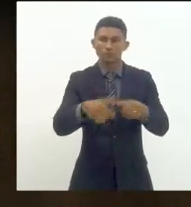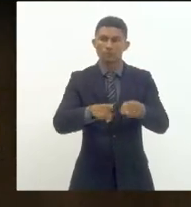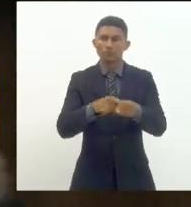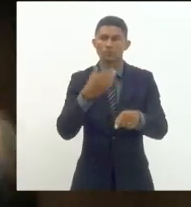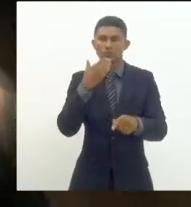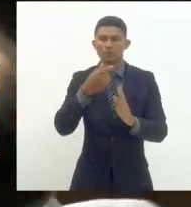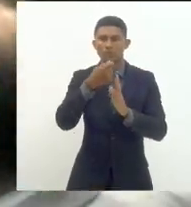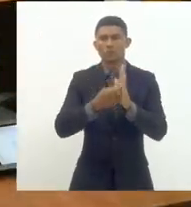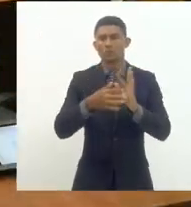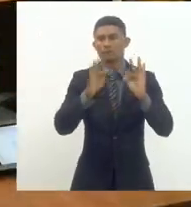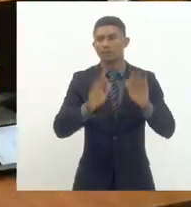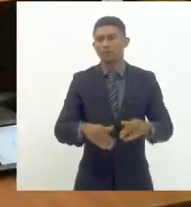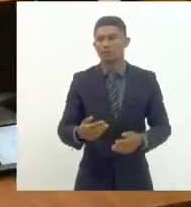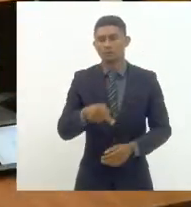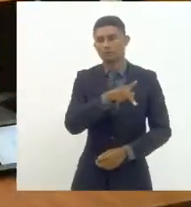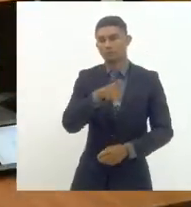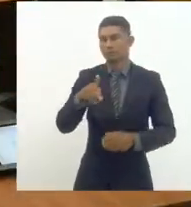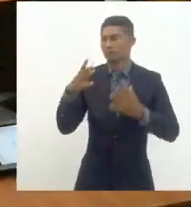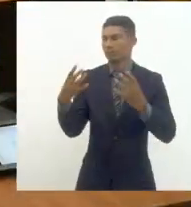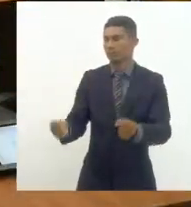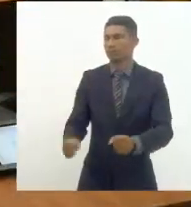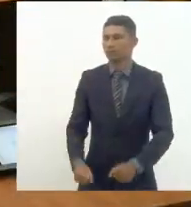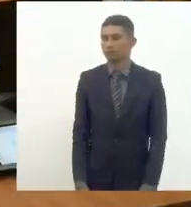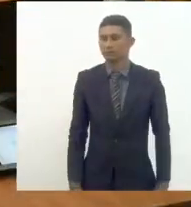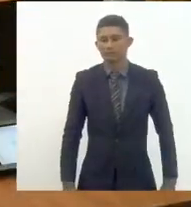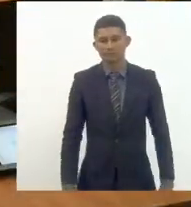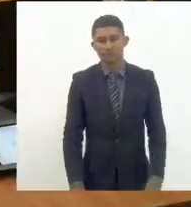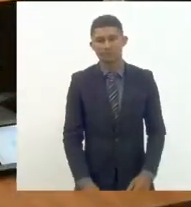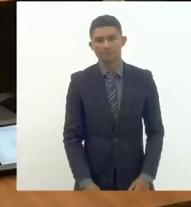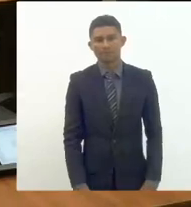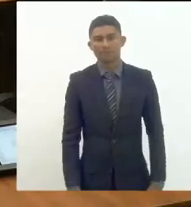final de redação, senhor presidente. Que a presidência defere.